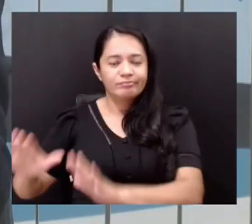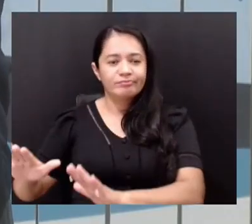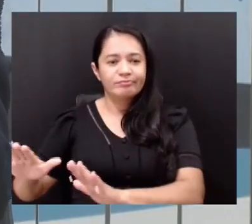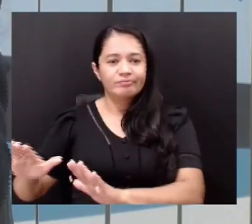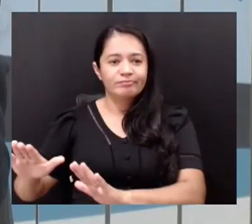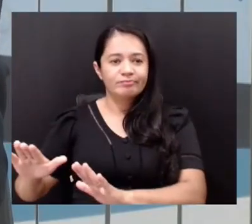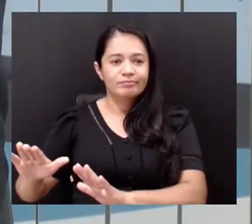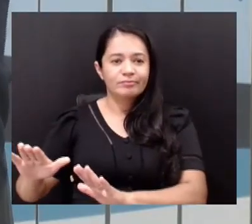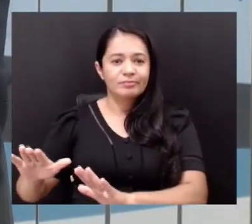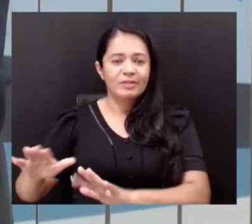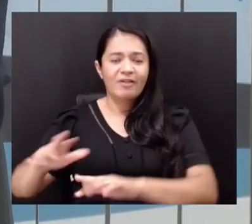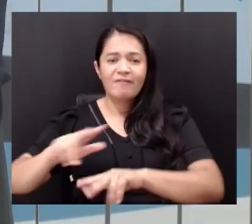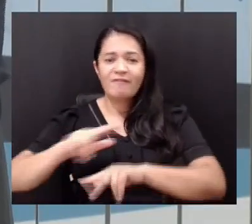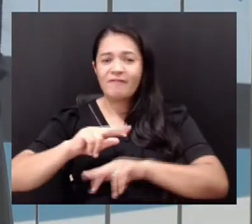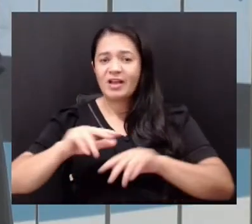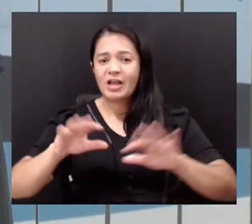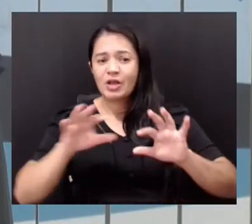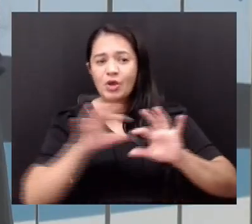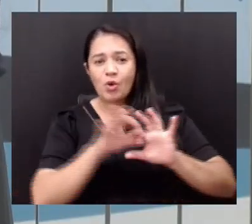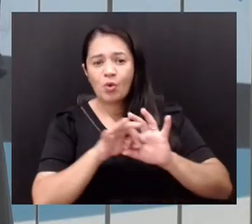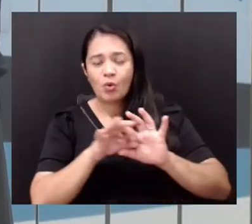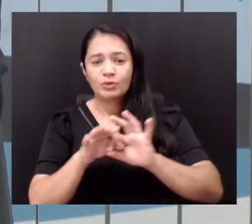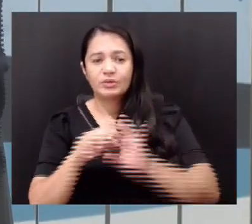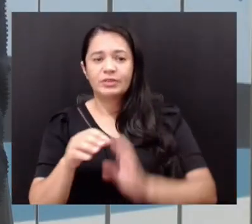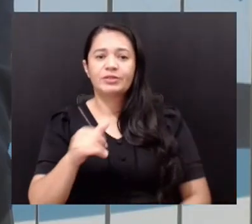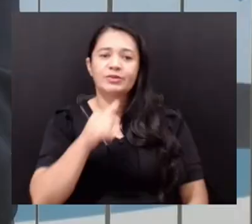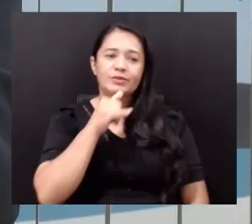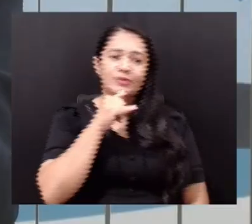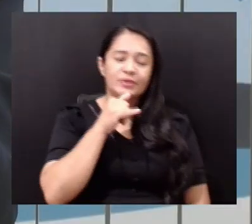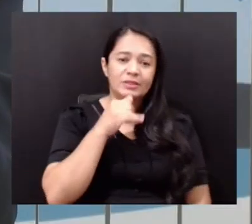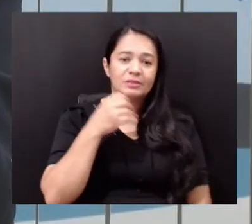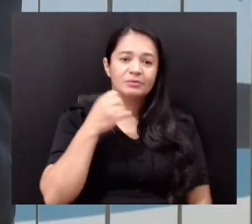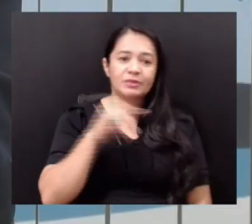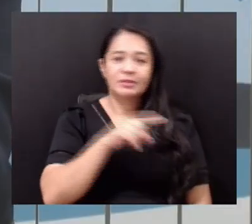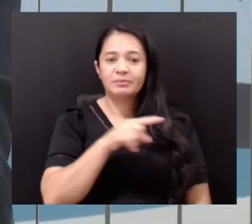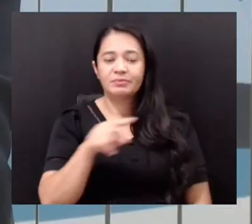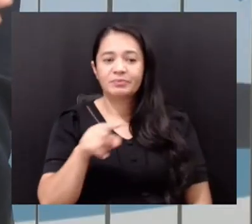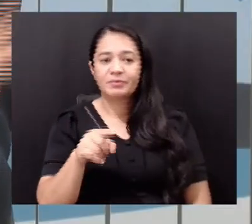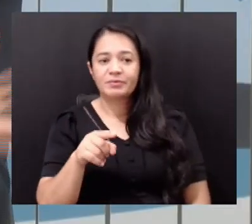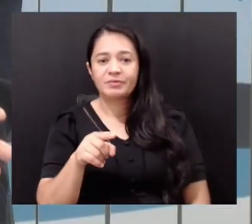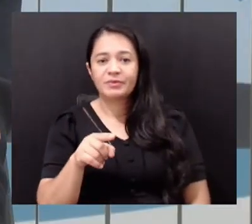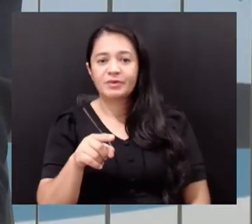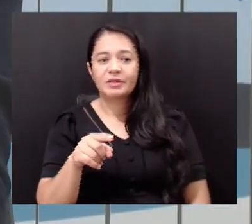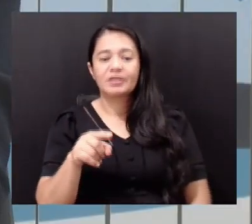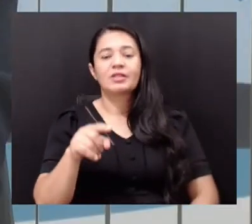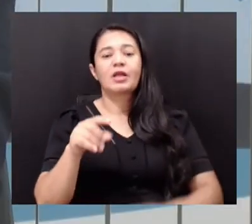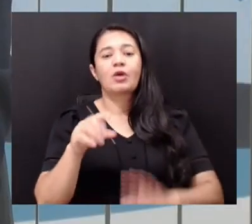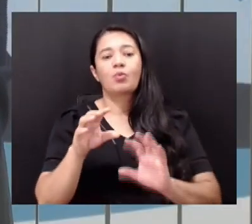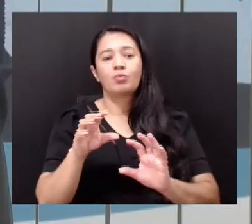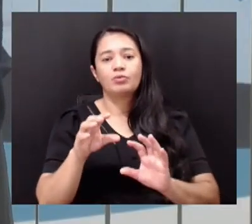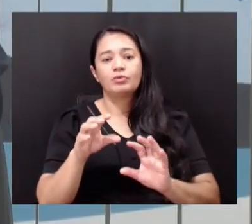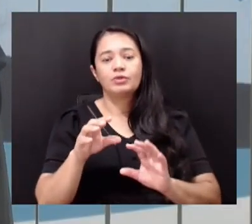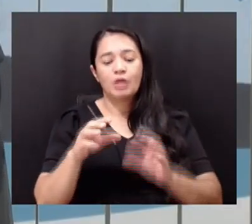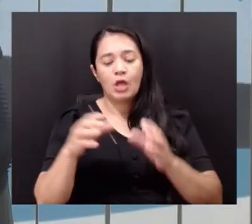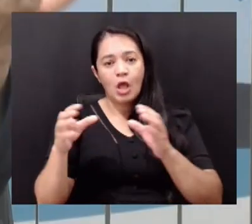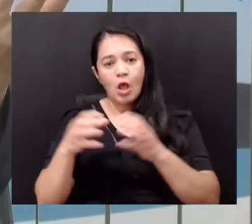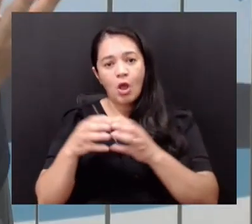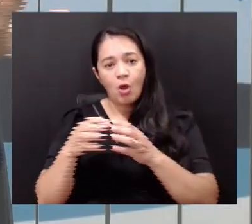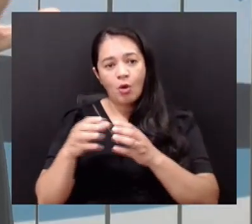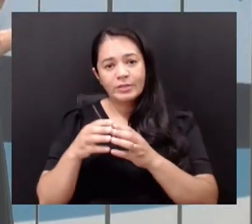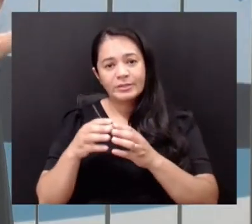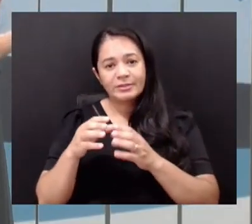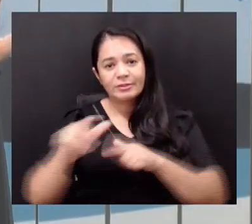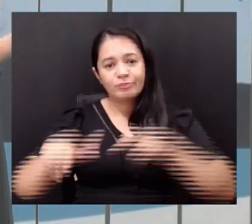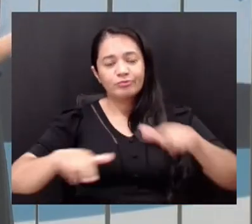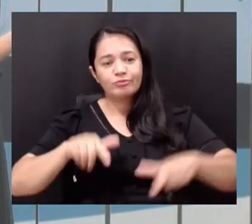todo um contexto. Se você pegar, por exemplo, algumas categorias, a própria Organização Internacional do Trabalho coloca isso. Por exemplo,